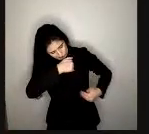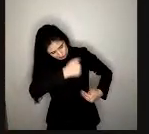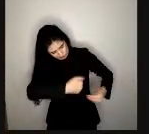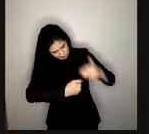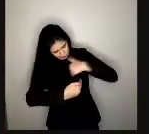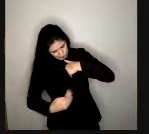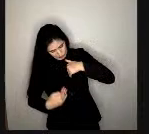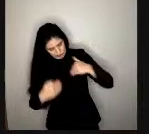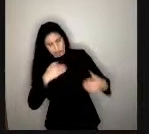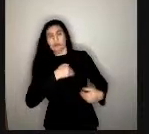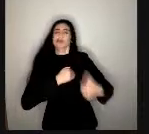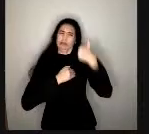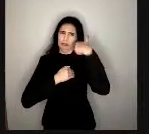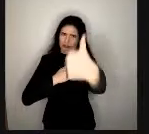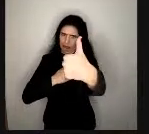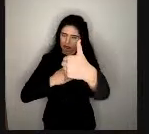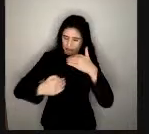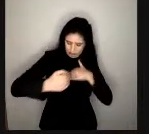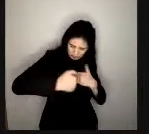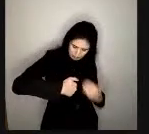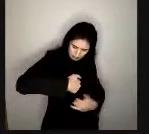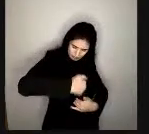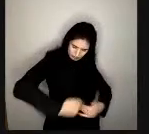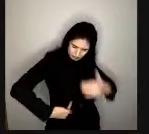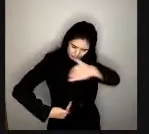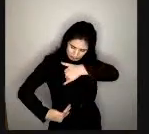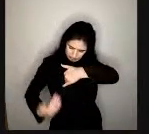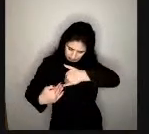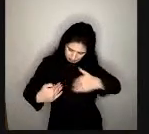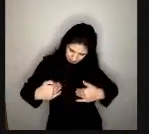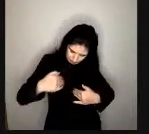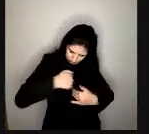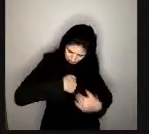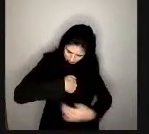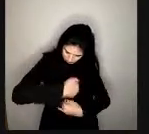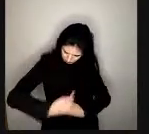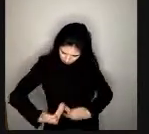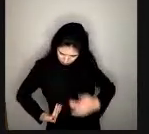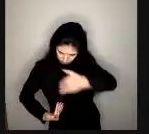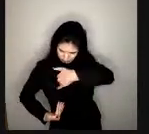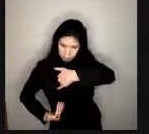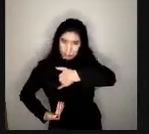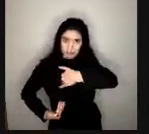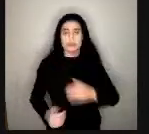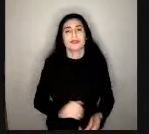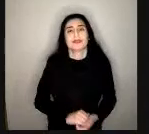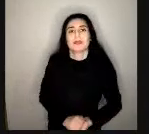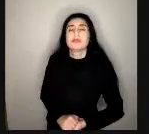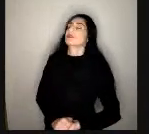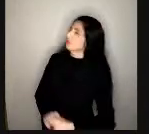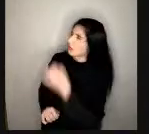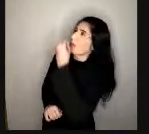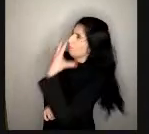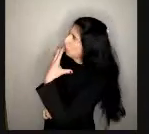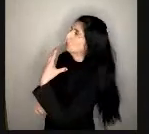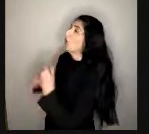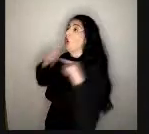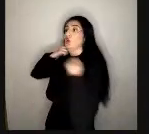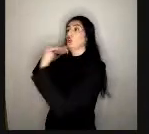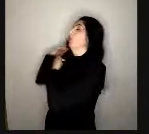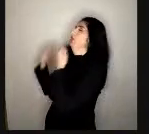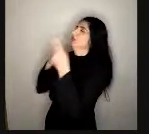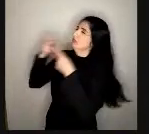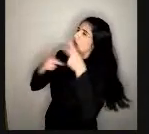eu acho que é aí que reside a importância dele. Ah, muito, muito, muito bom. O que a gente tem falado, e